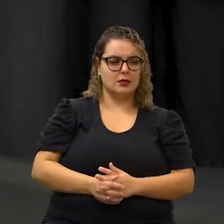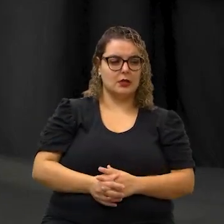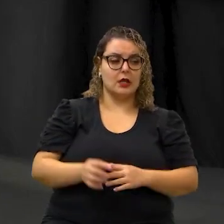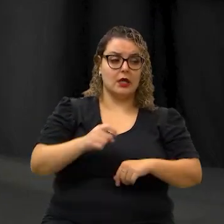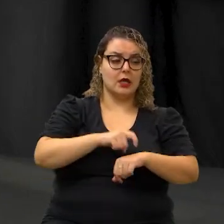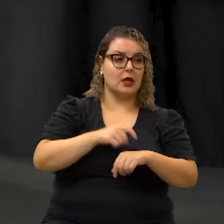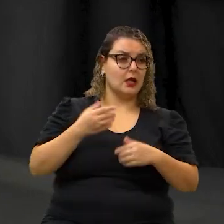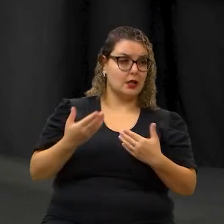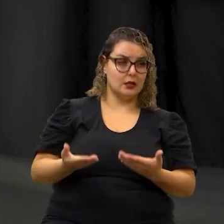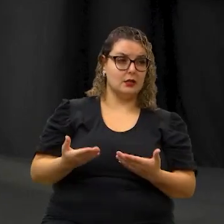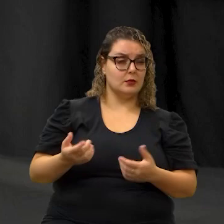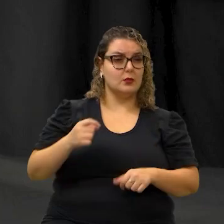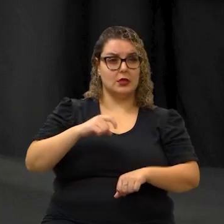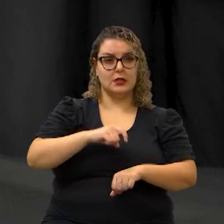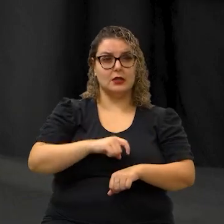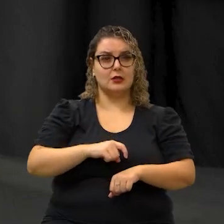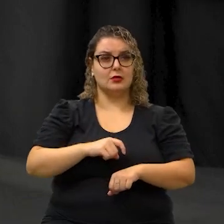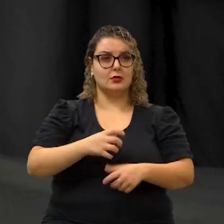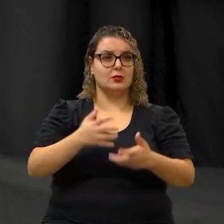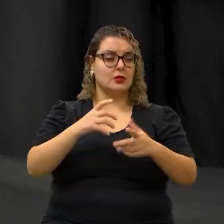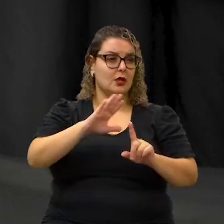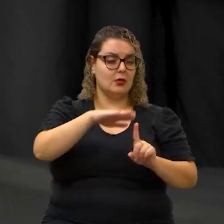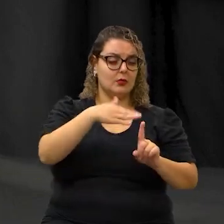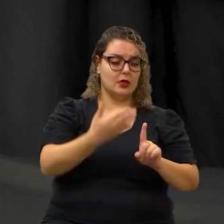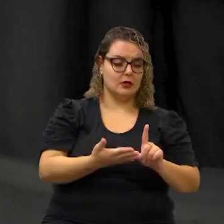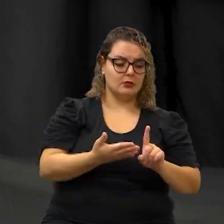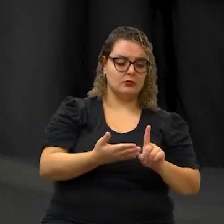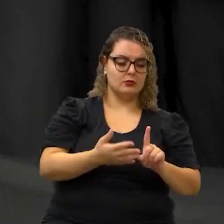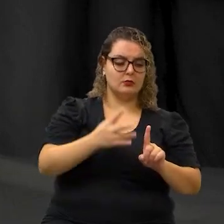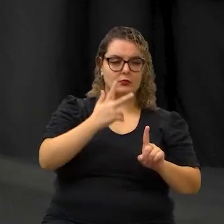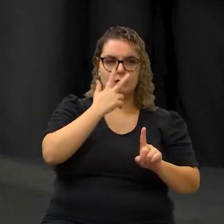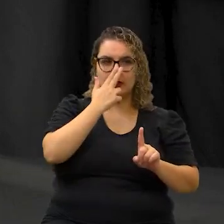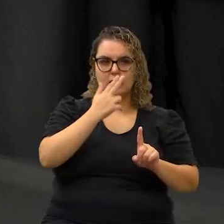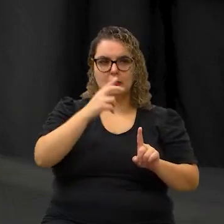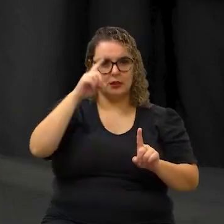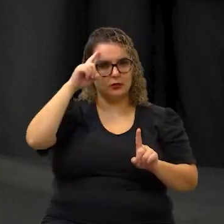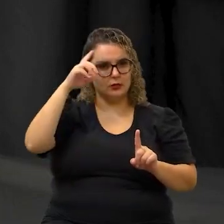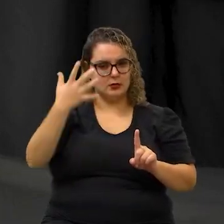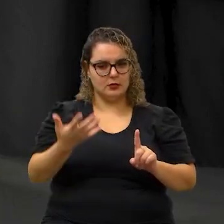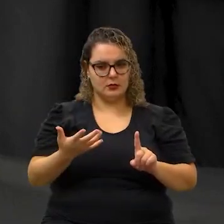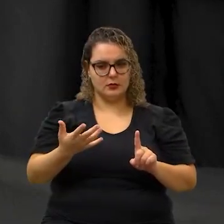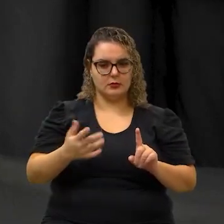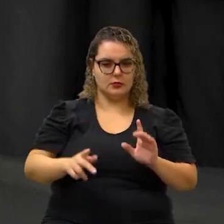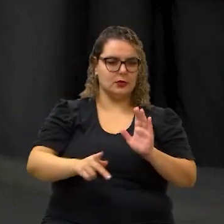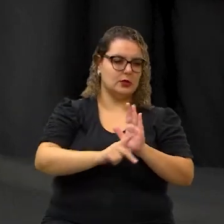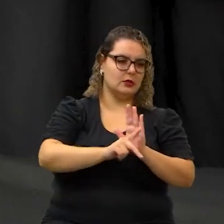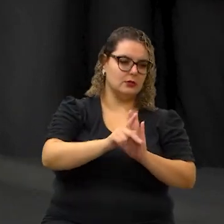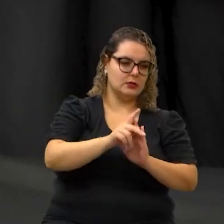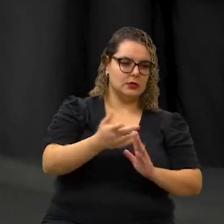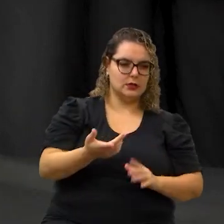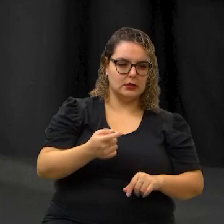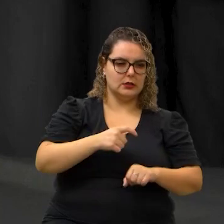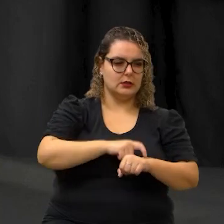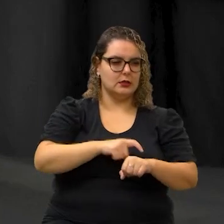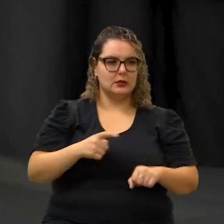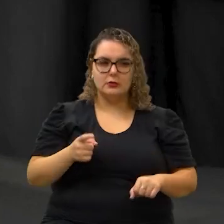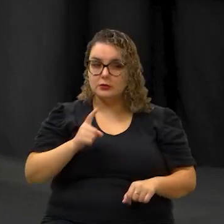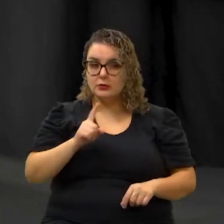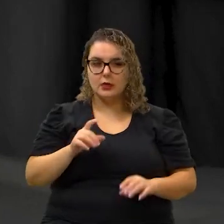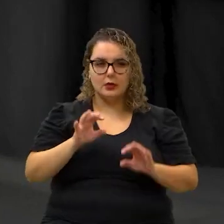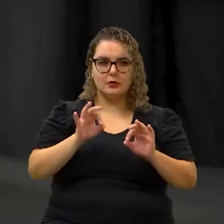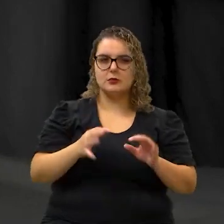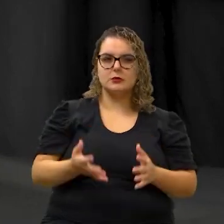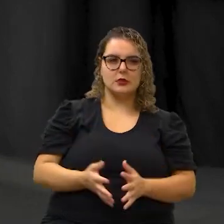isso? Aquele momento em que você quer homenagear alguém, parece que naquele dia o